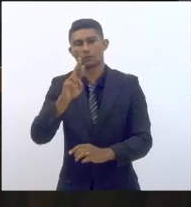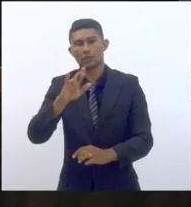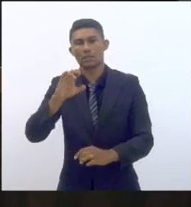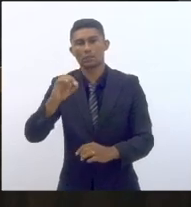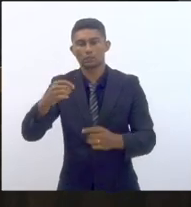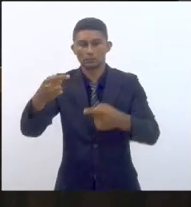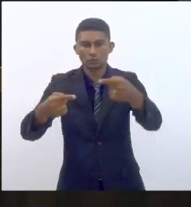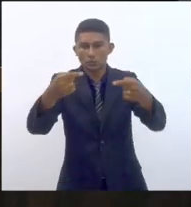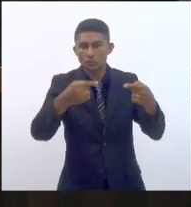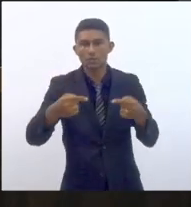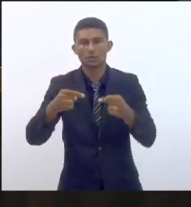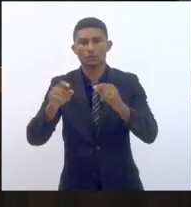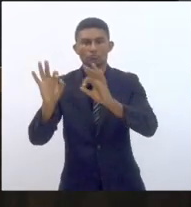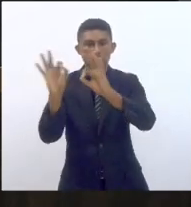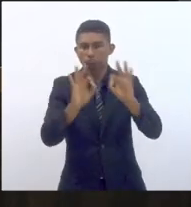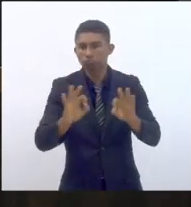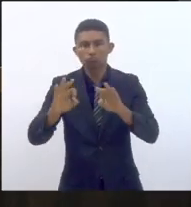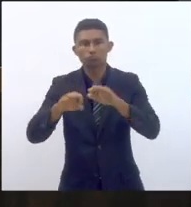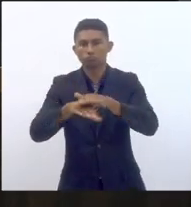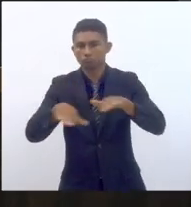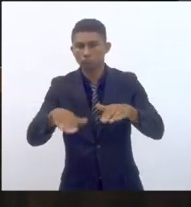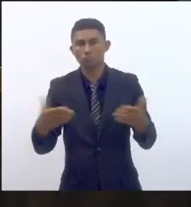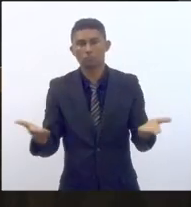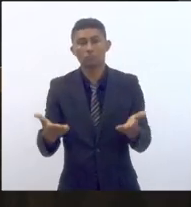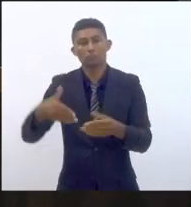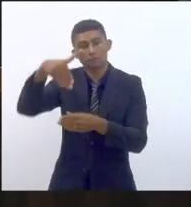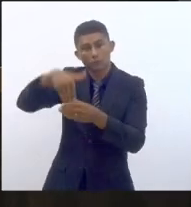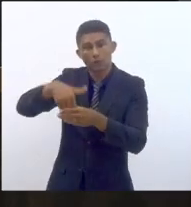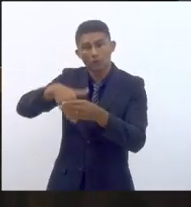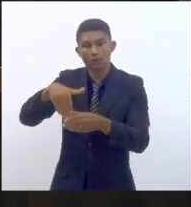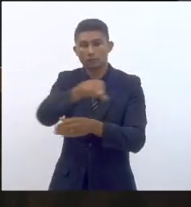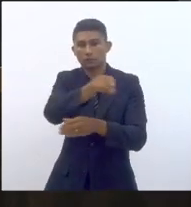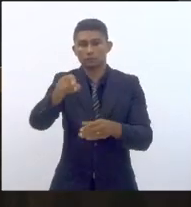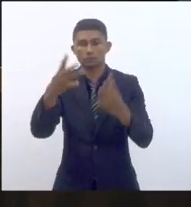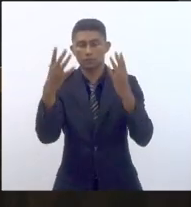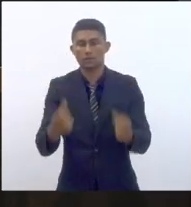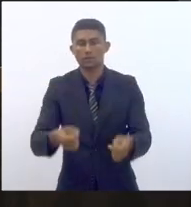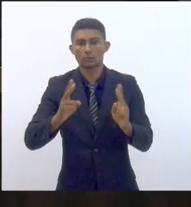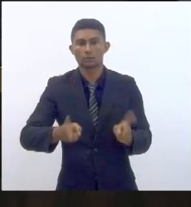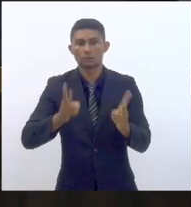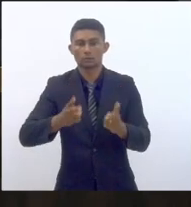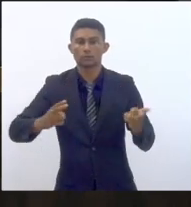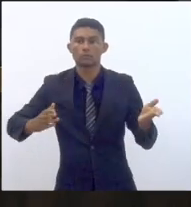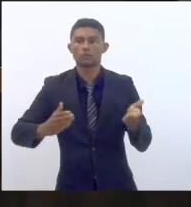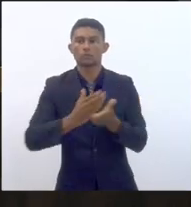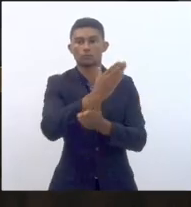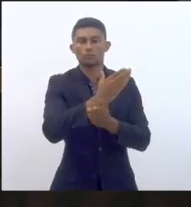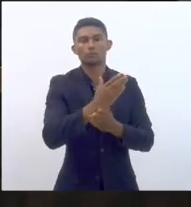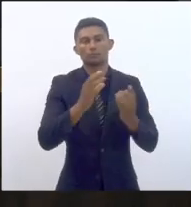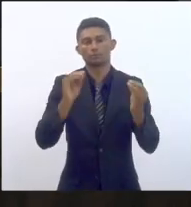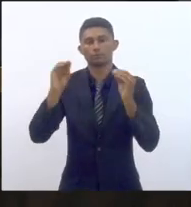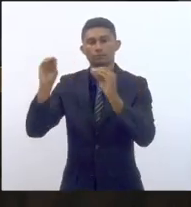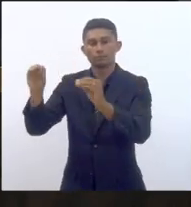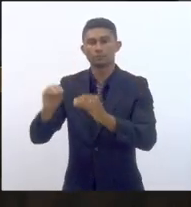discussão, não havendo que queira discutir, encerra a discussão, em votação, os senhores que aprovam, permaneçam como estão, aprovado, vai à